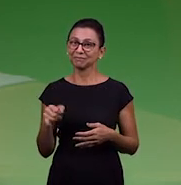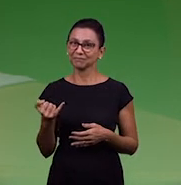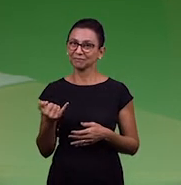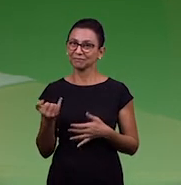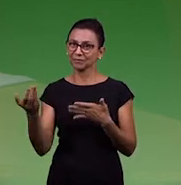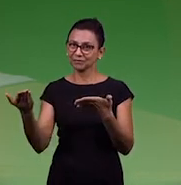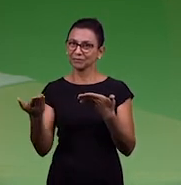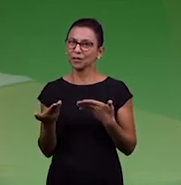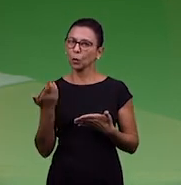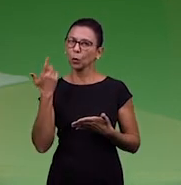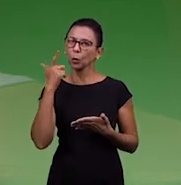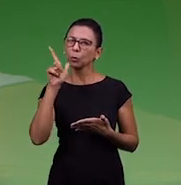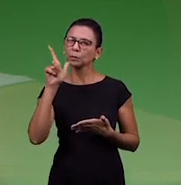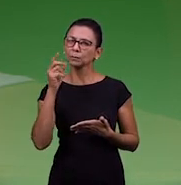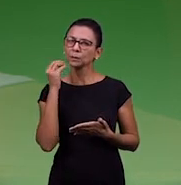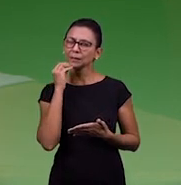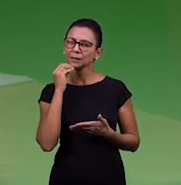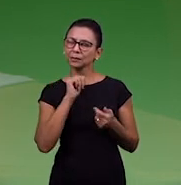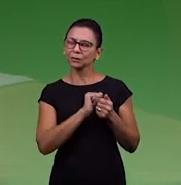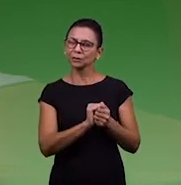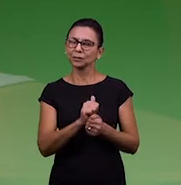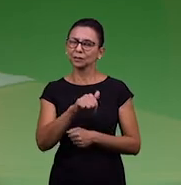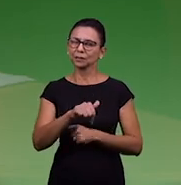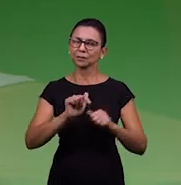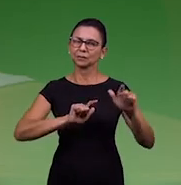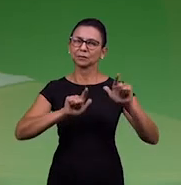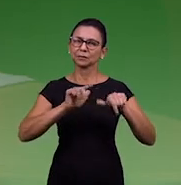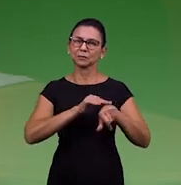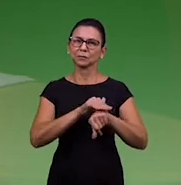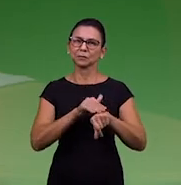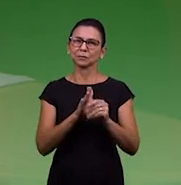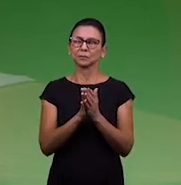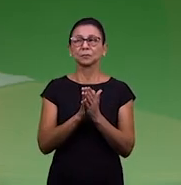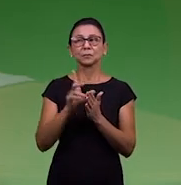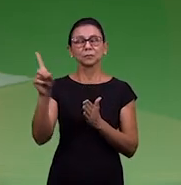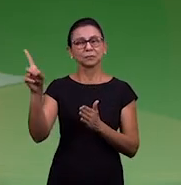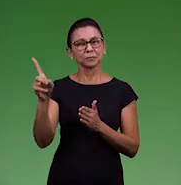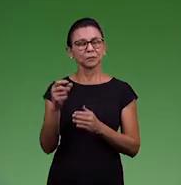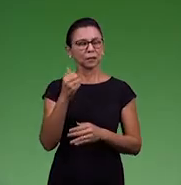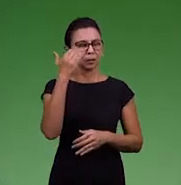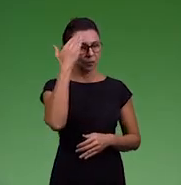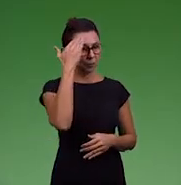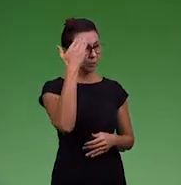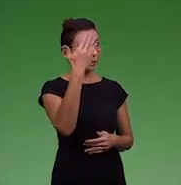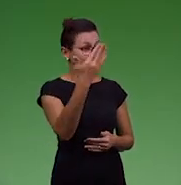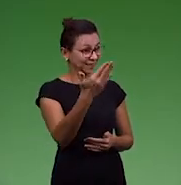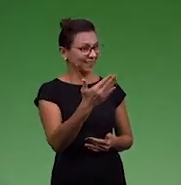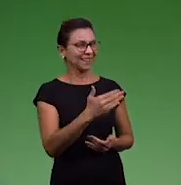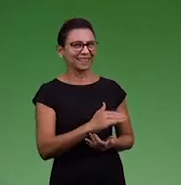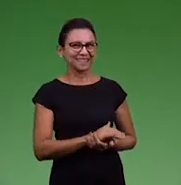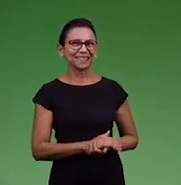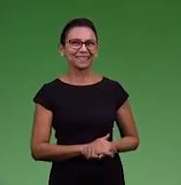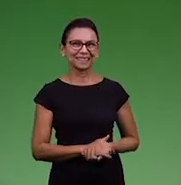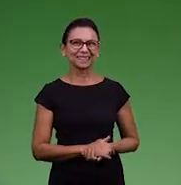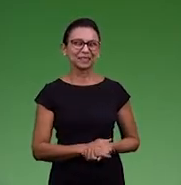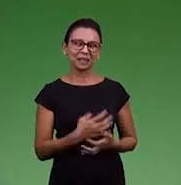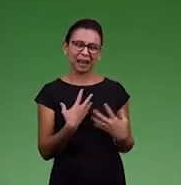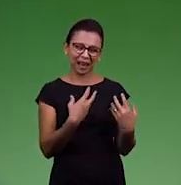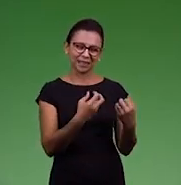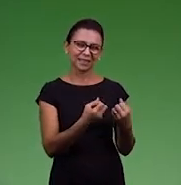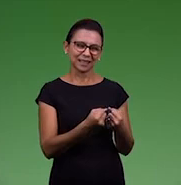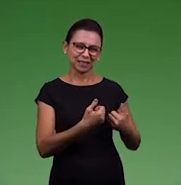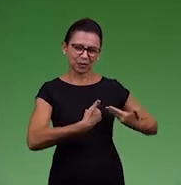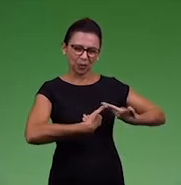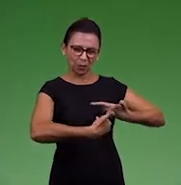deixar o convite para em outras oportunidades estarmos juntos aqui no programa Conversas Bíblicas. Bem, muito obrigado. Tá aceito o convite. Como